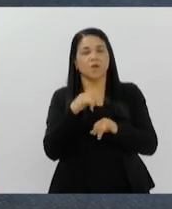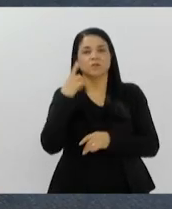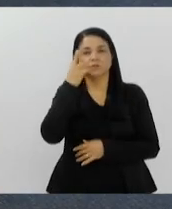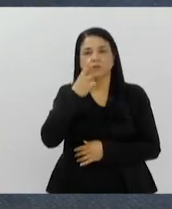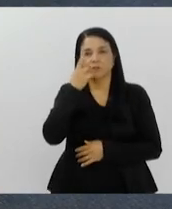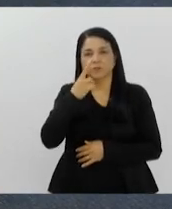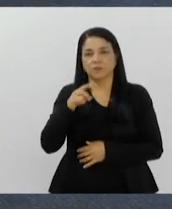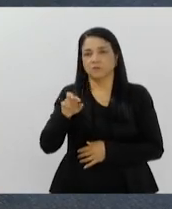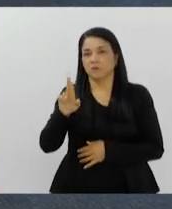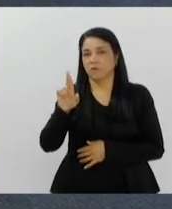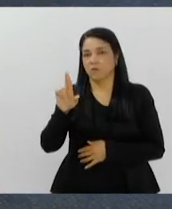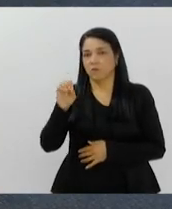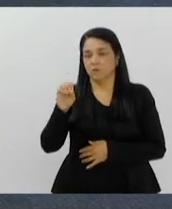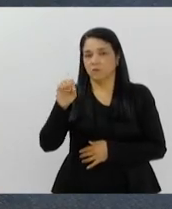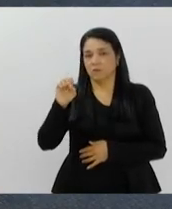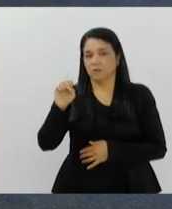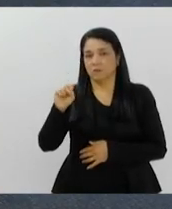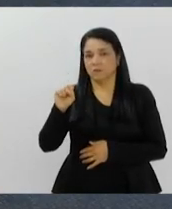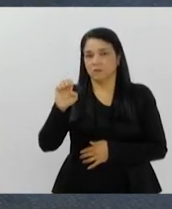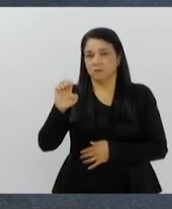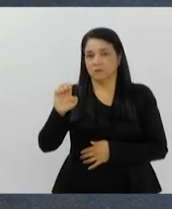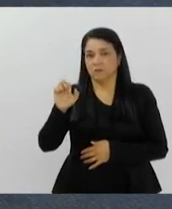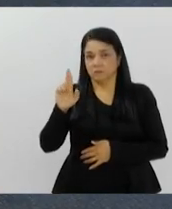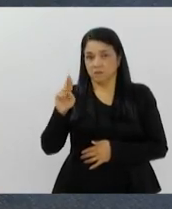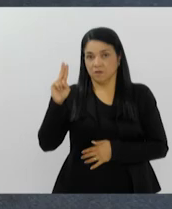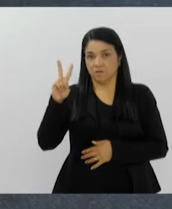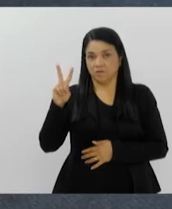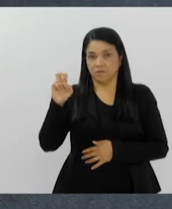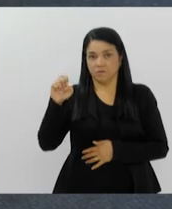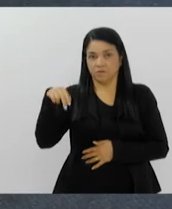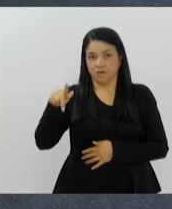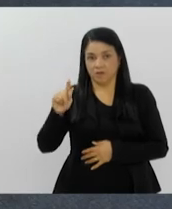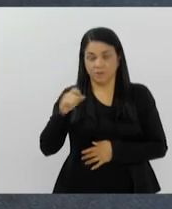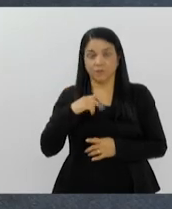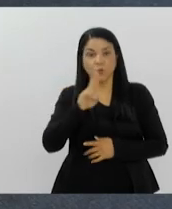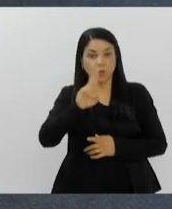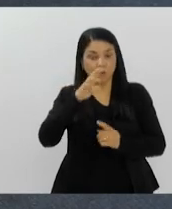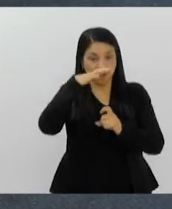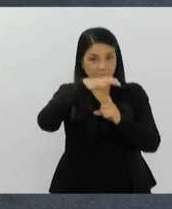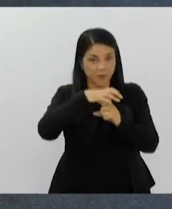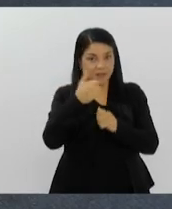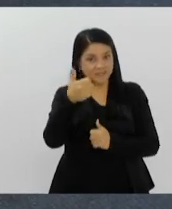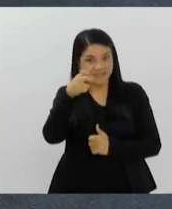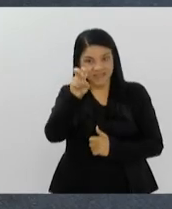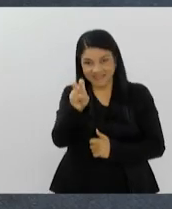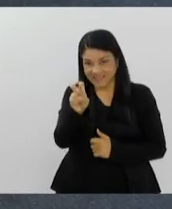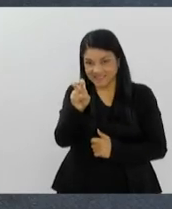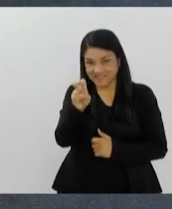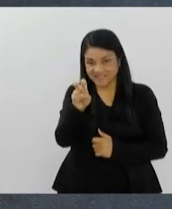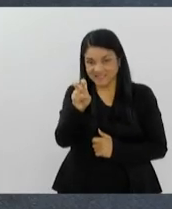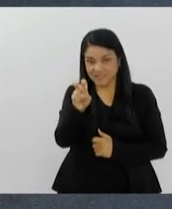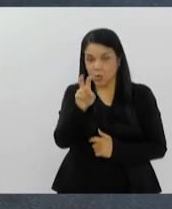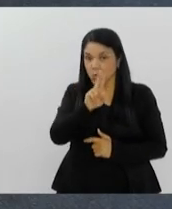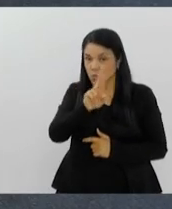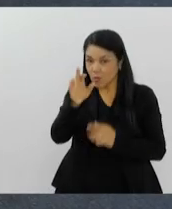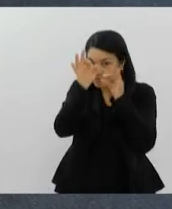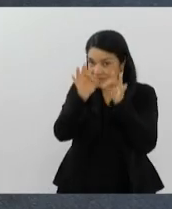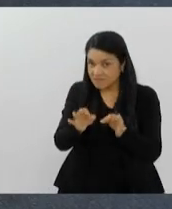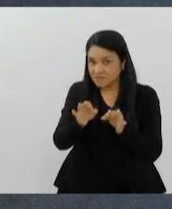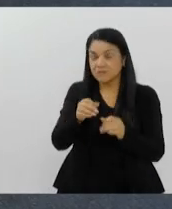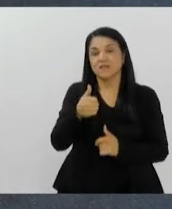deputado Rosenberg Reis que o nome da Praça 15 é Praça 15 de